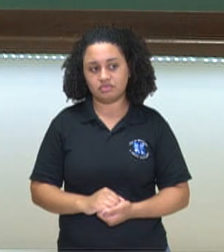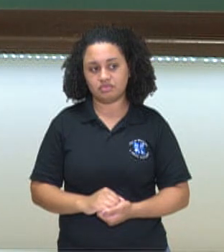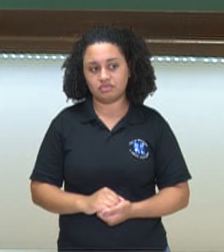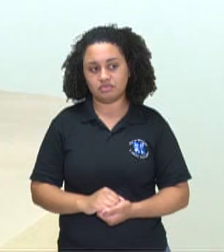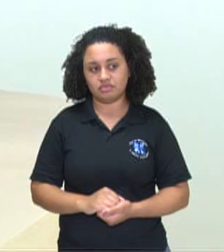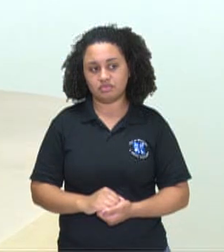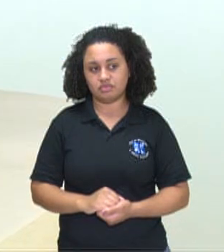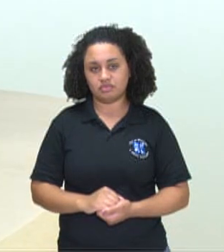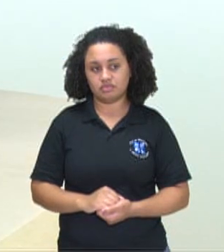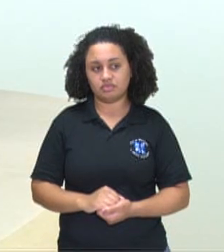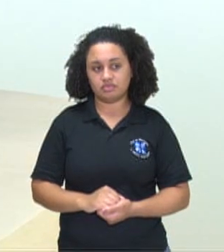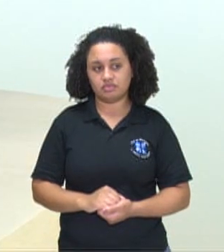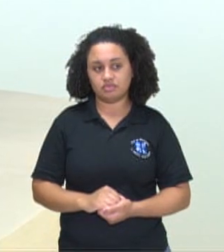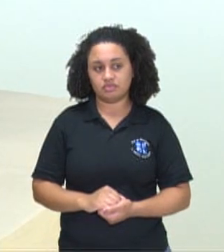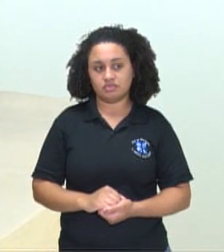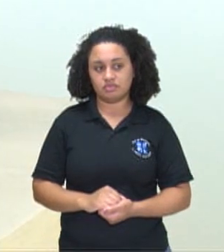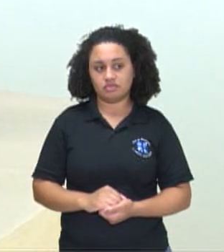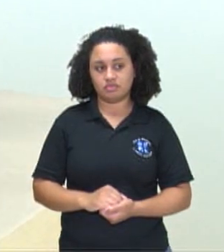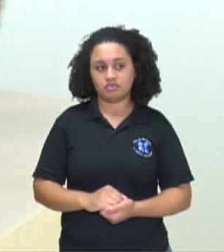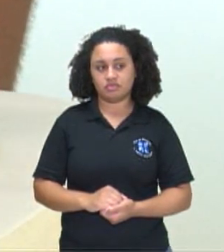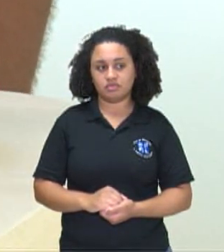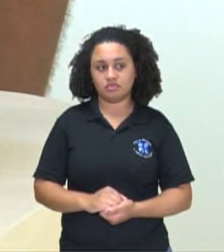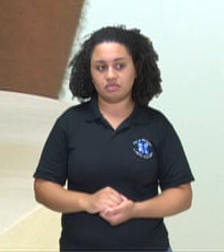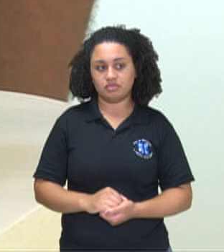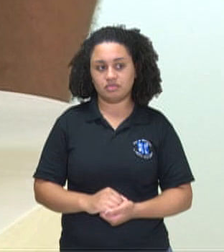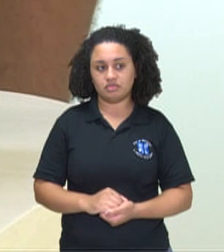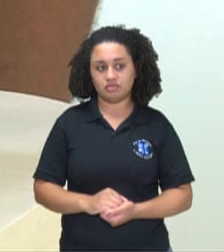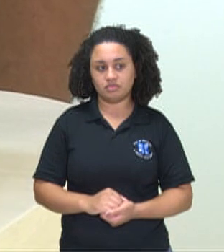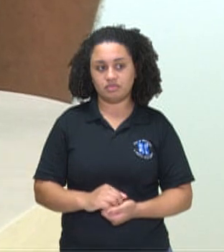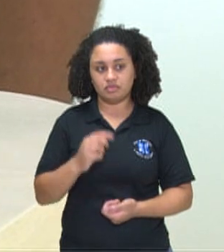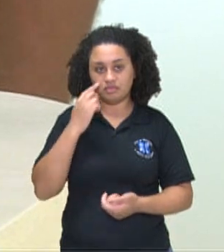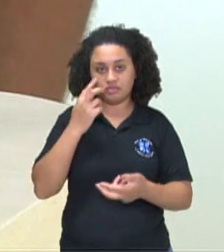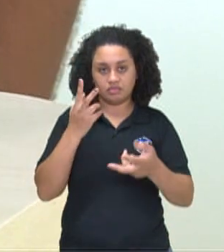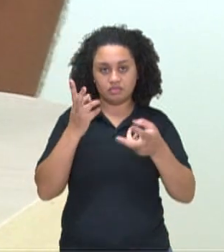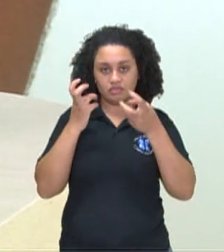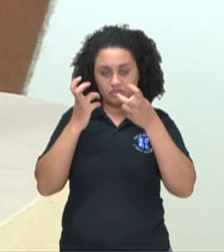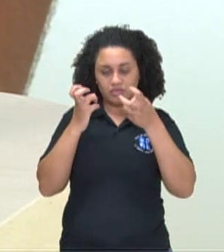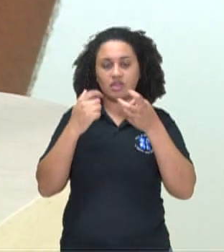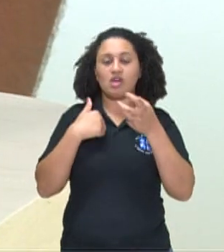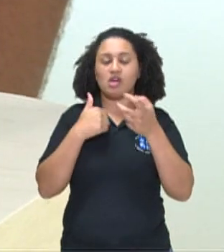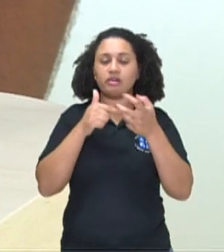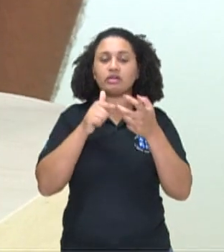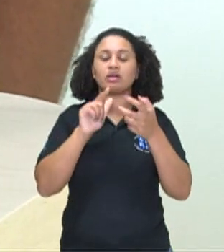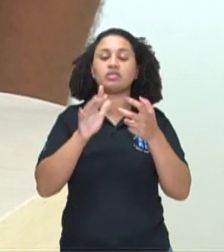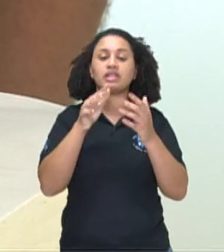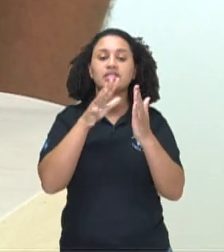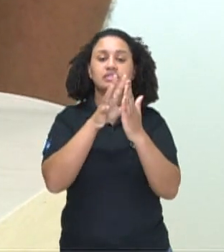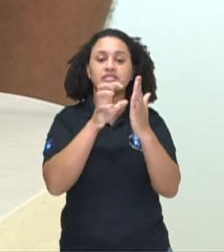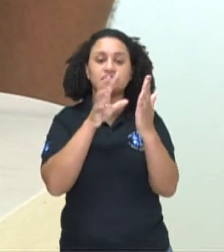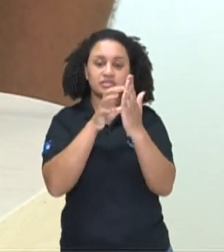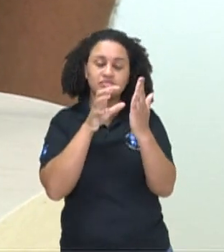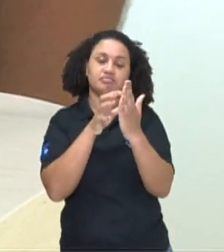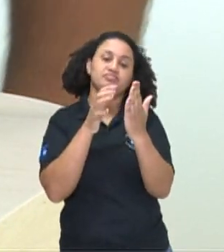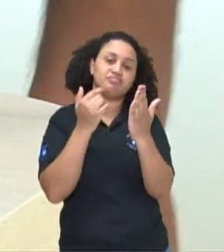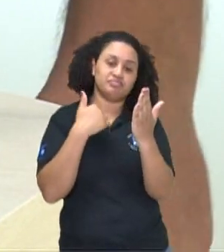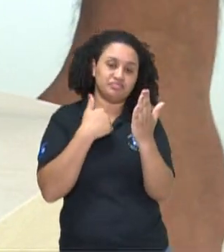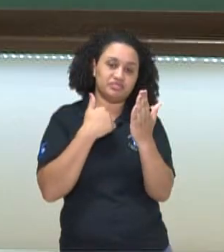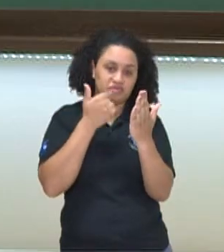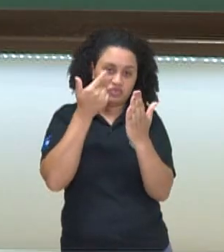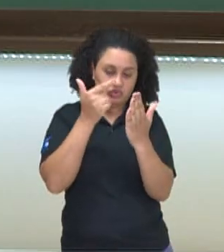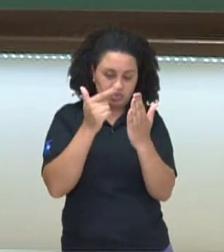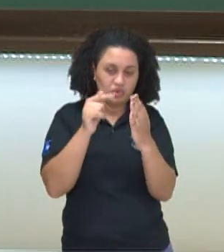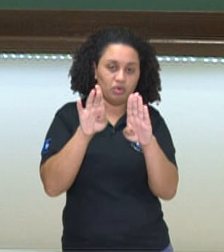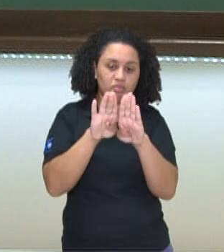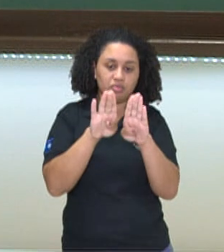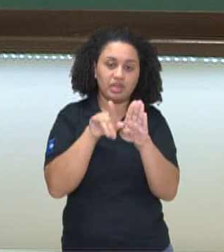E vou aproximar. E o que ocorre, então? Vai ocorrer a atração como eu esperava que